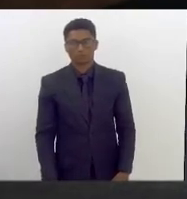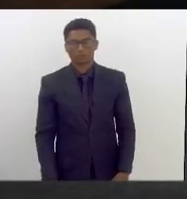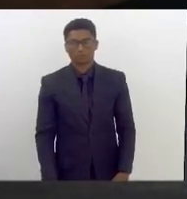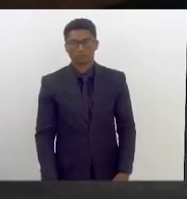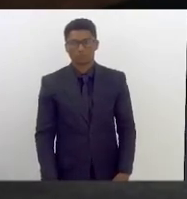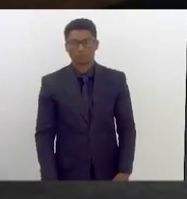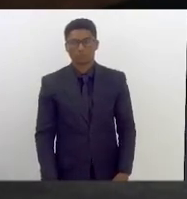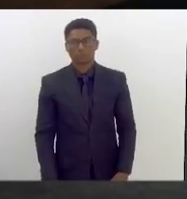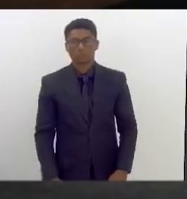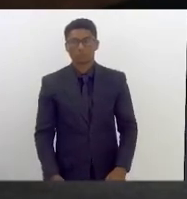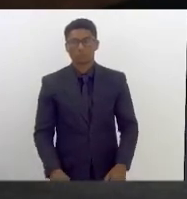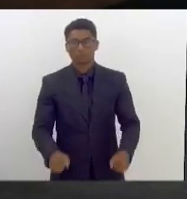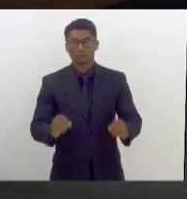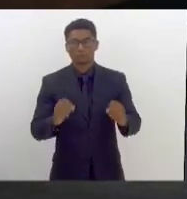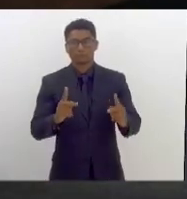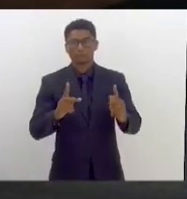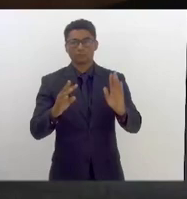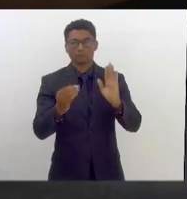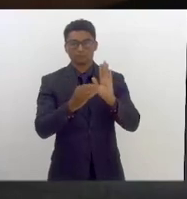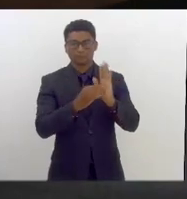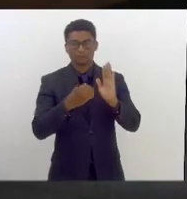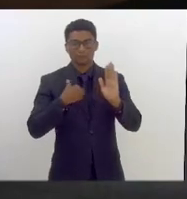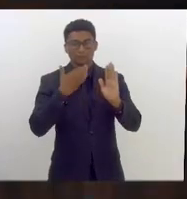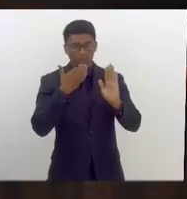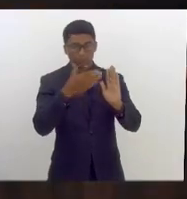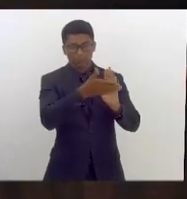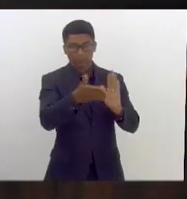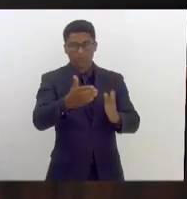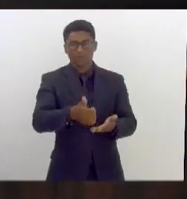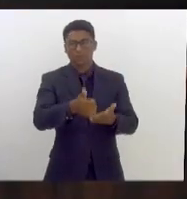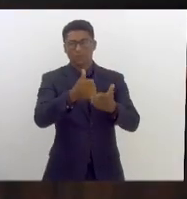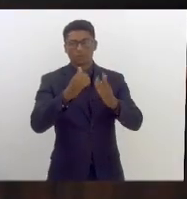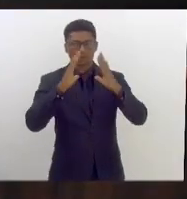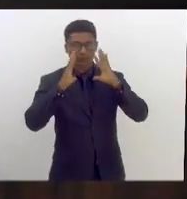1566. Registrado aqui, okay, peço obrigado. Atenção aí à assessoria da mesa.